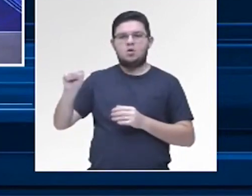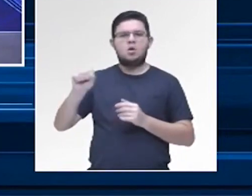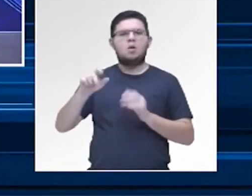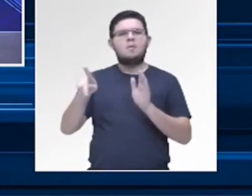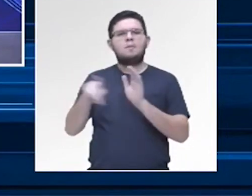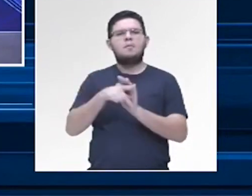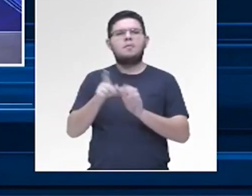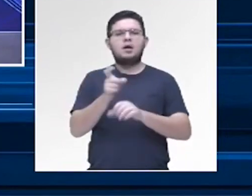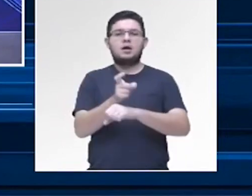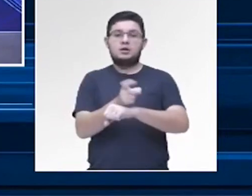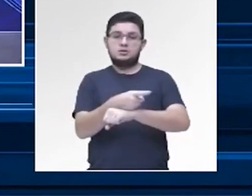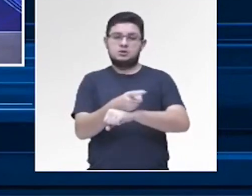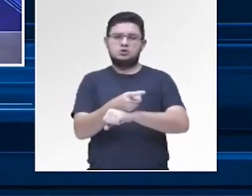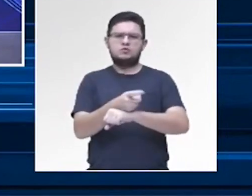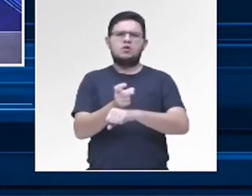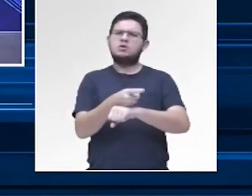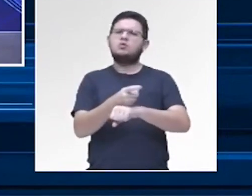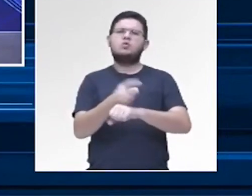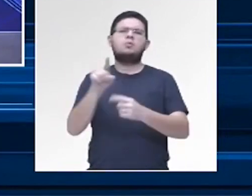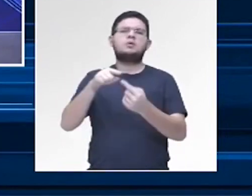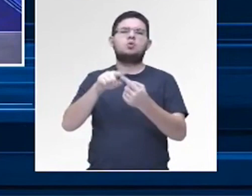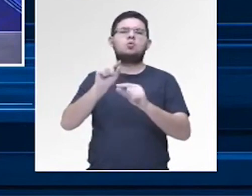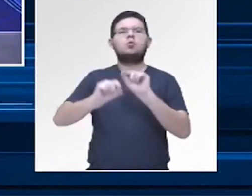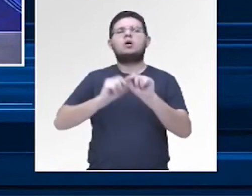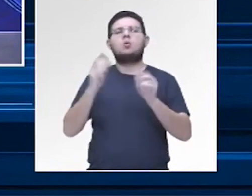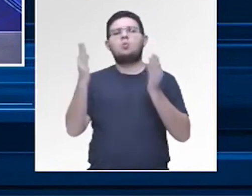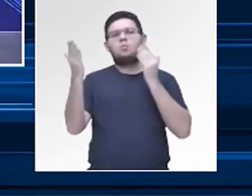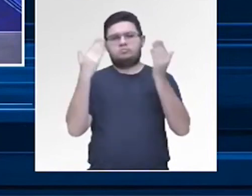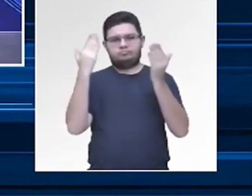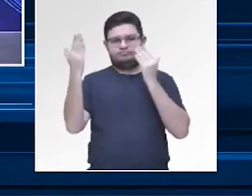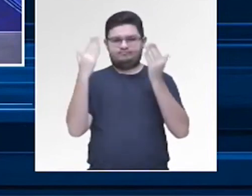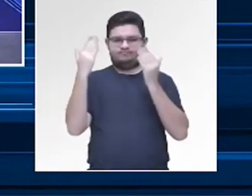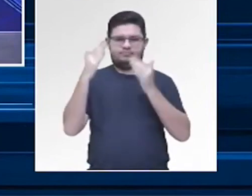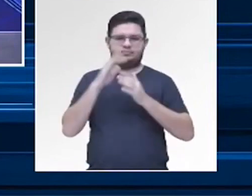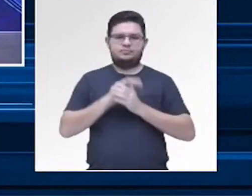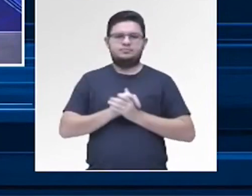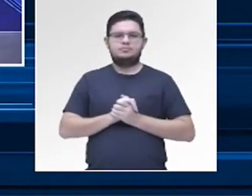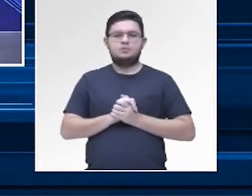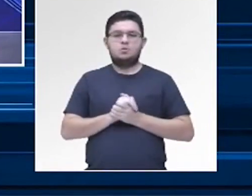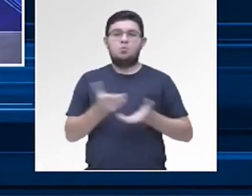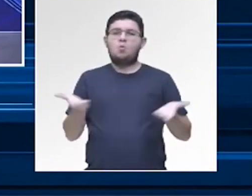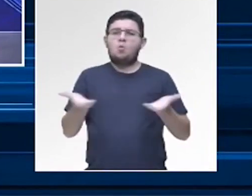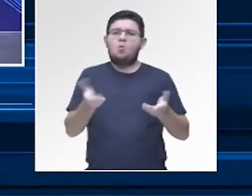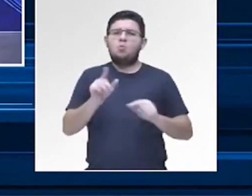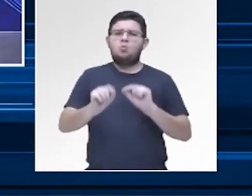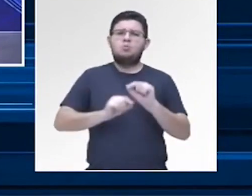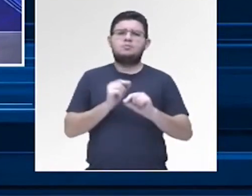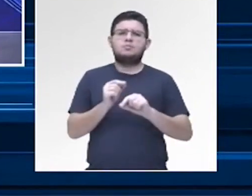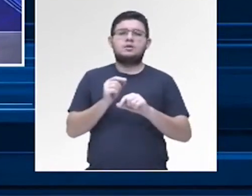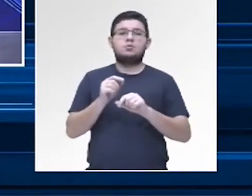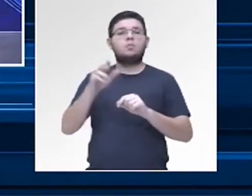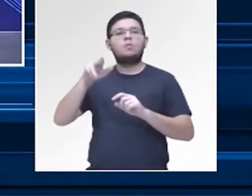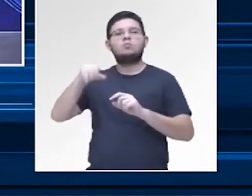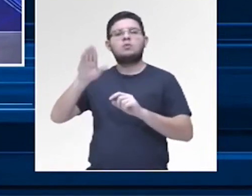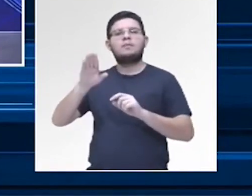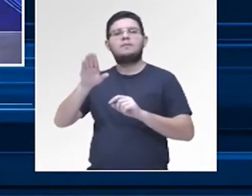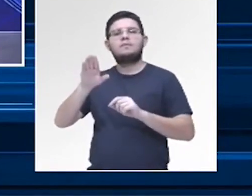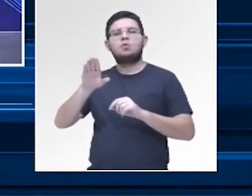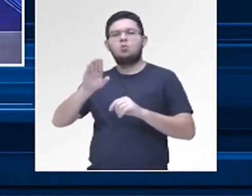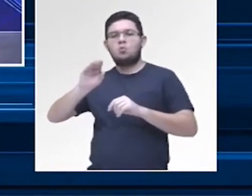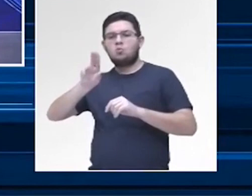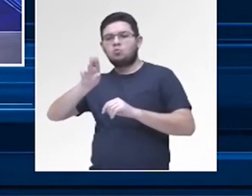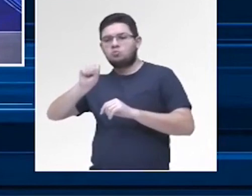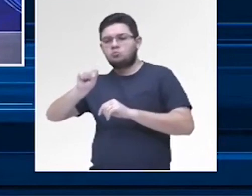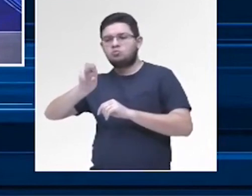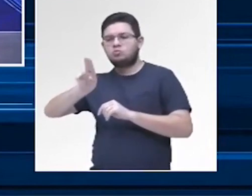fazer comparação, ok? Hoje, especificamente, nós vamos trabalhar o superlativo, né? Eu vou dizer